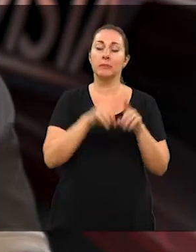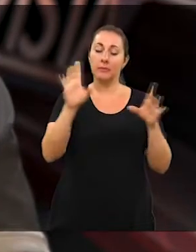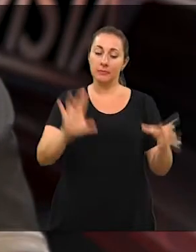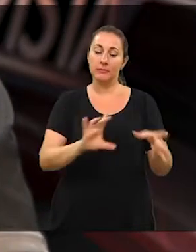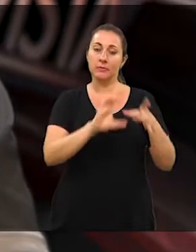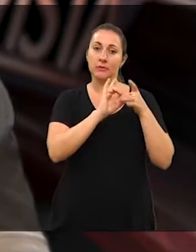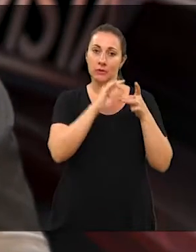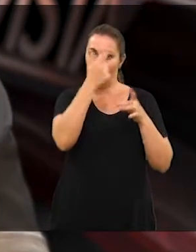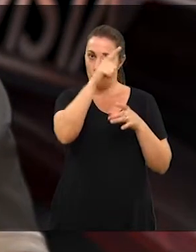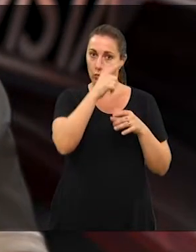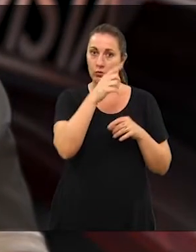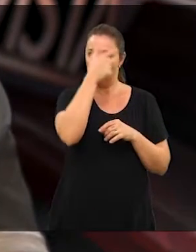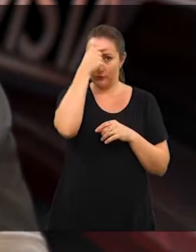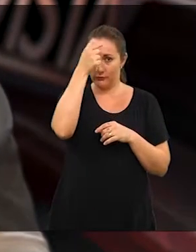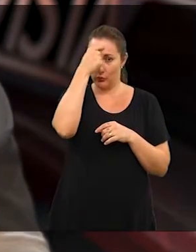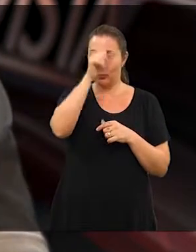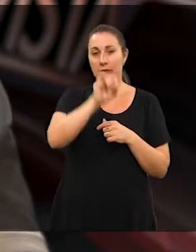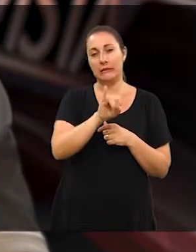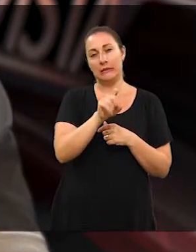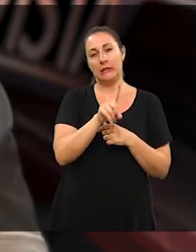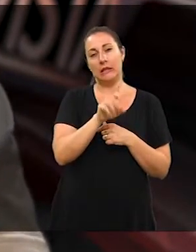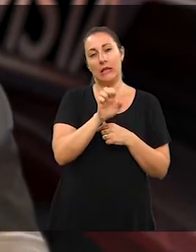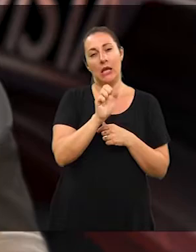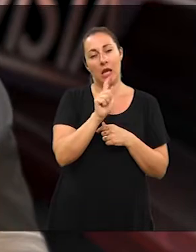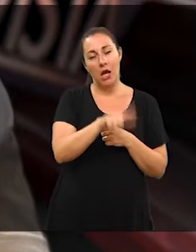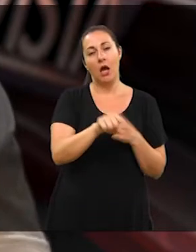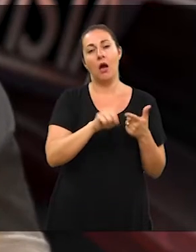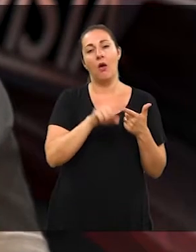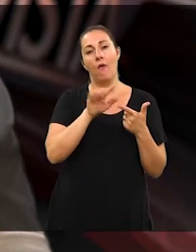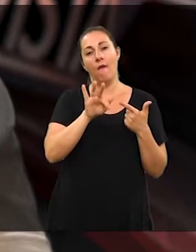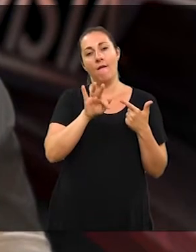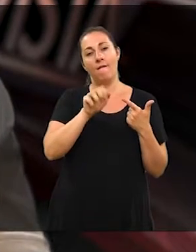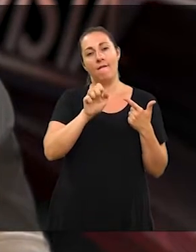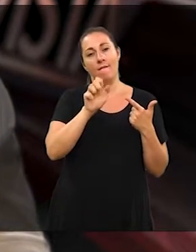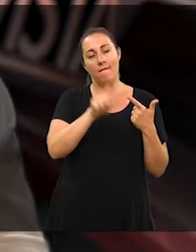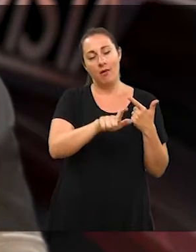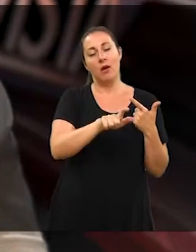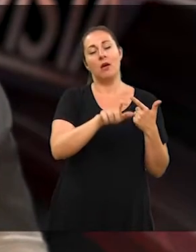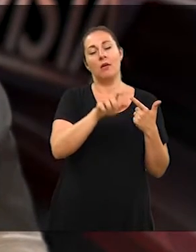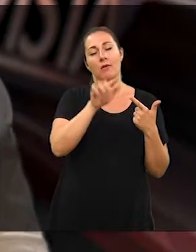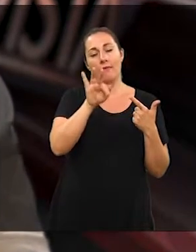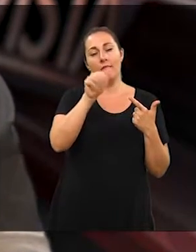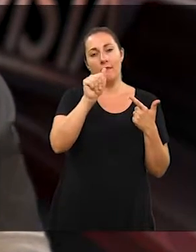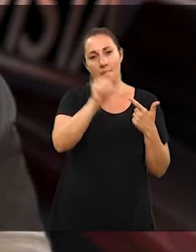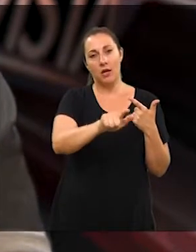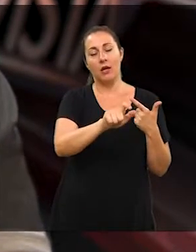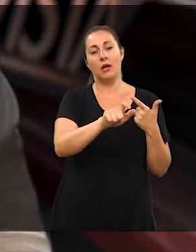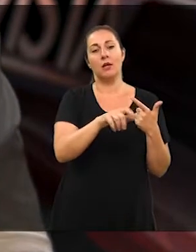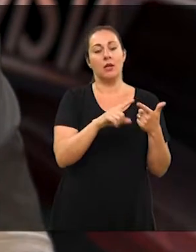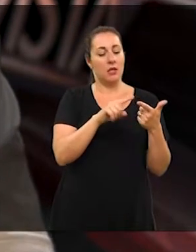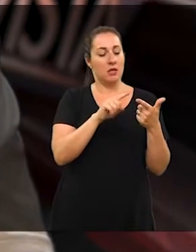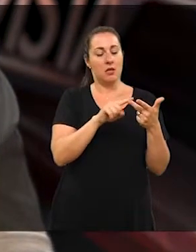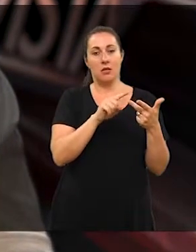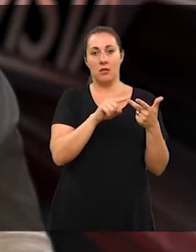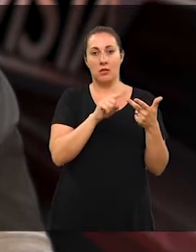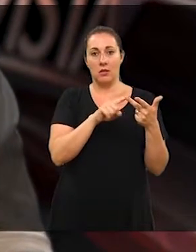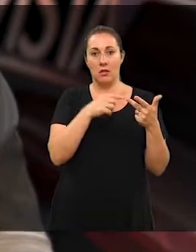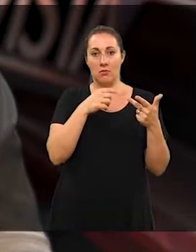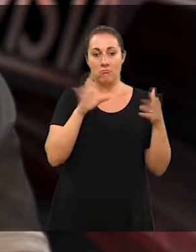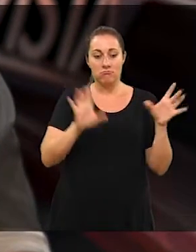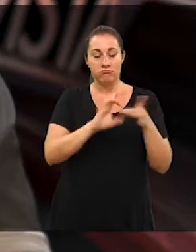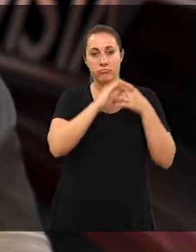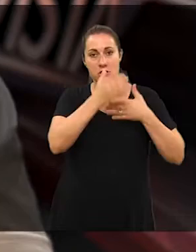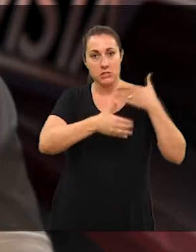com outras entidades, assim como a universidade, como a Ideal, como a FAI, como a URI, e buscando também no SEBRAE, parceria